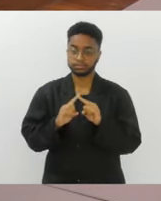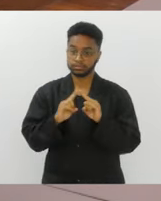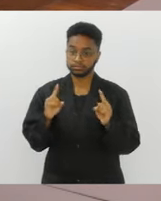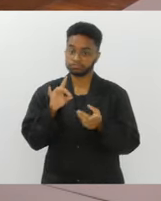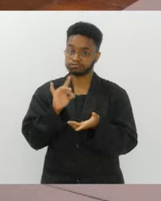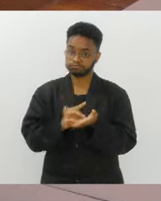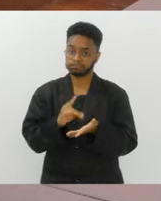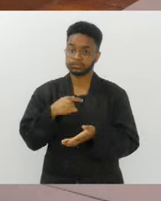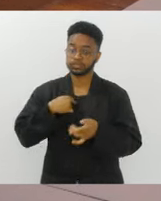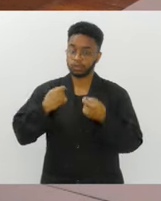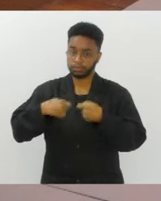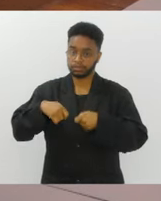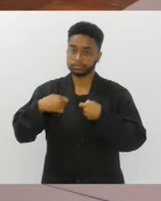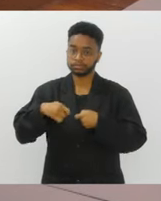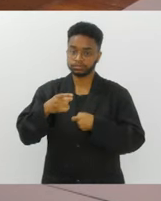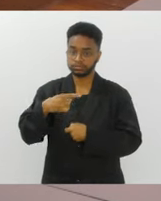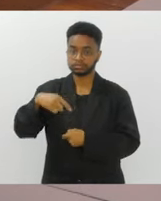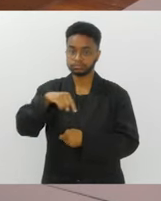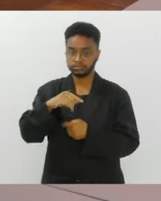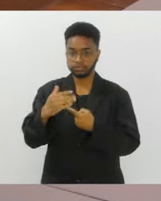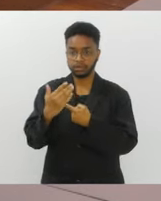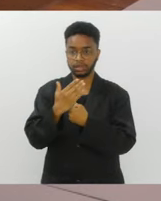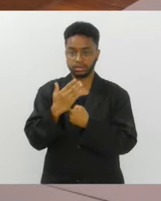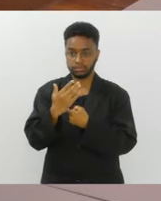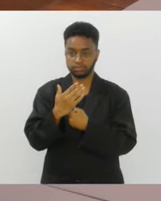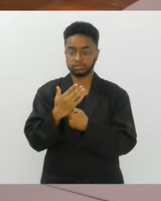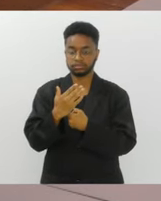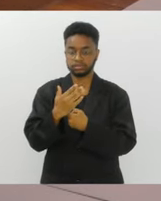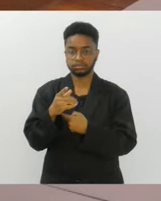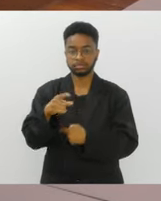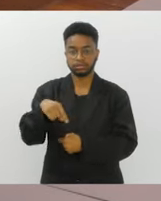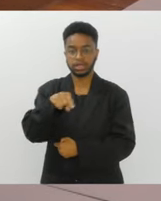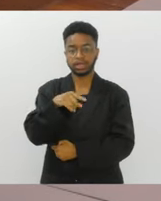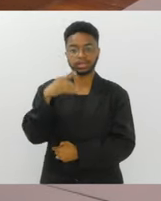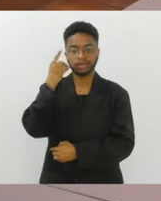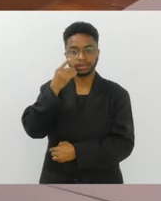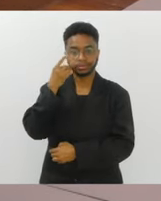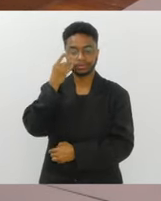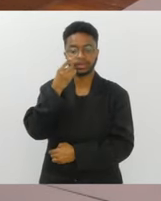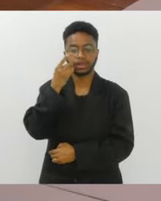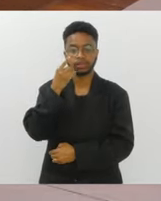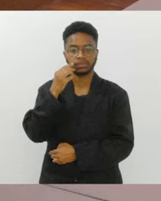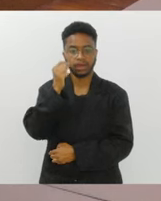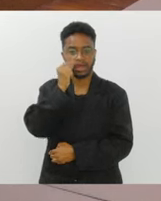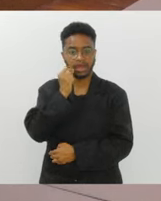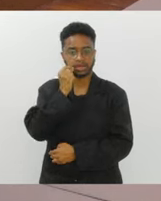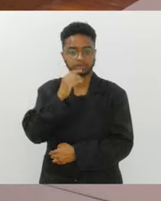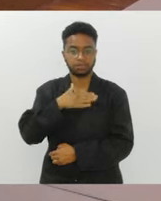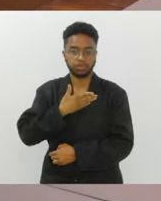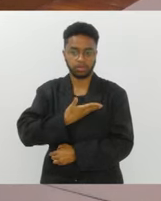realmente eu preciso muito da ajuda dos senhores deputados, Ratinho, que é